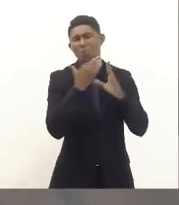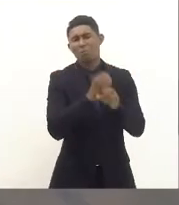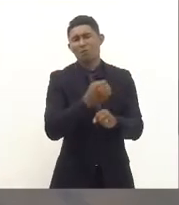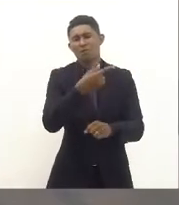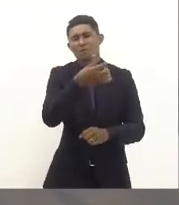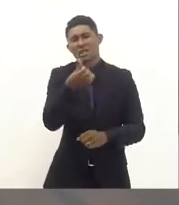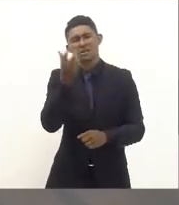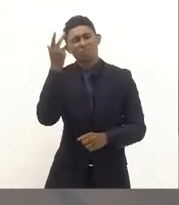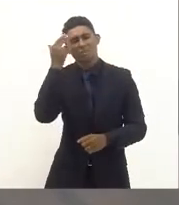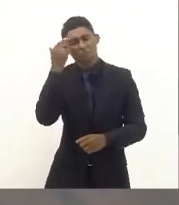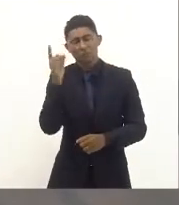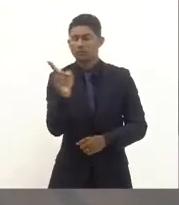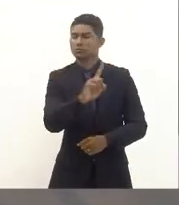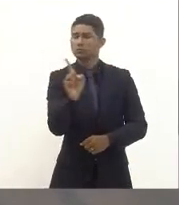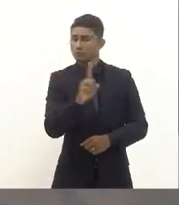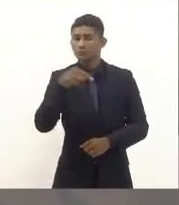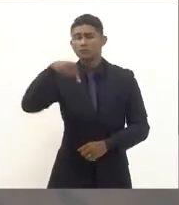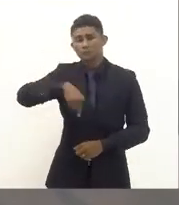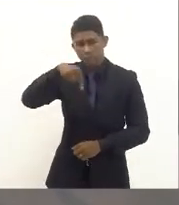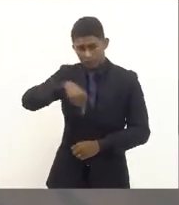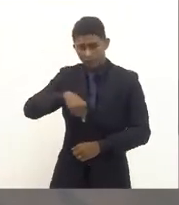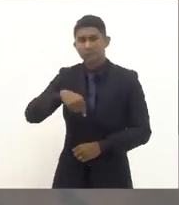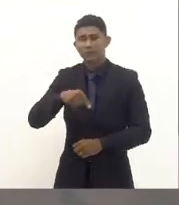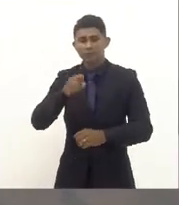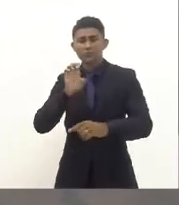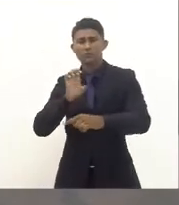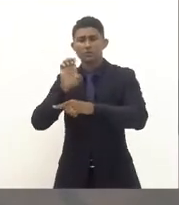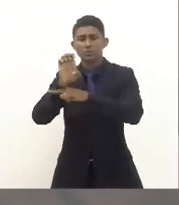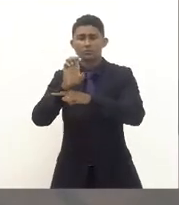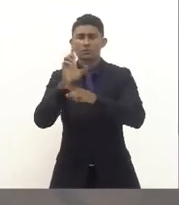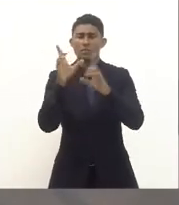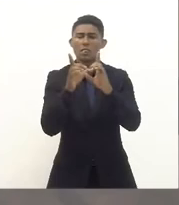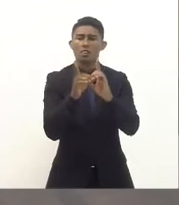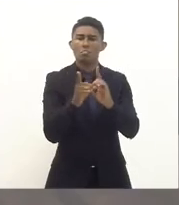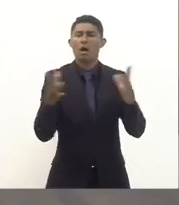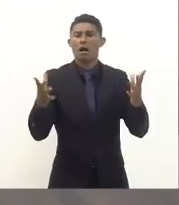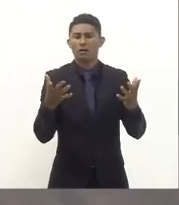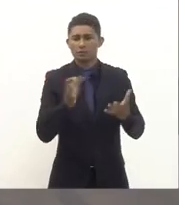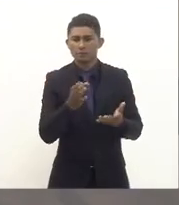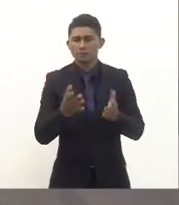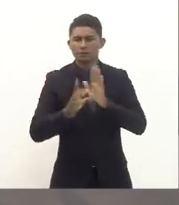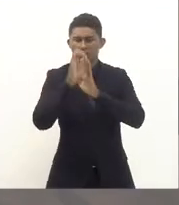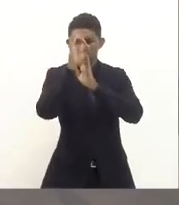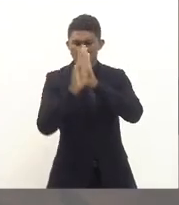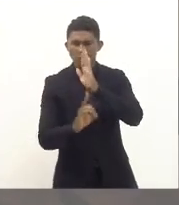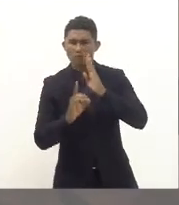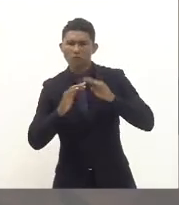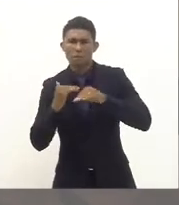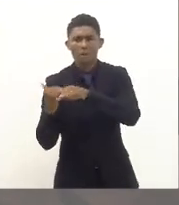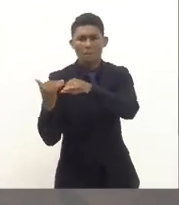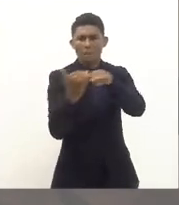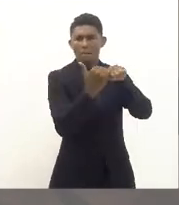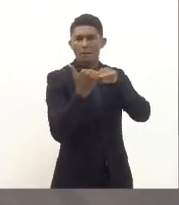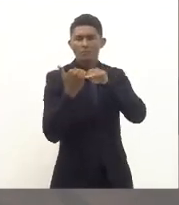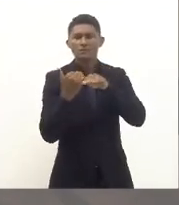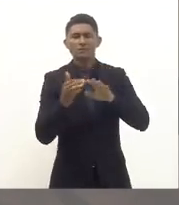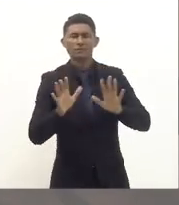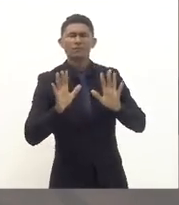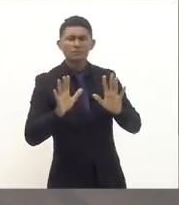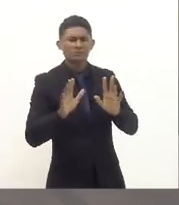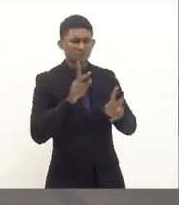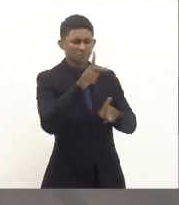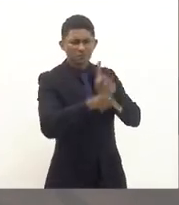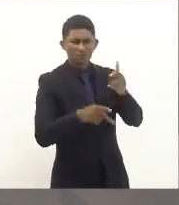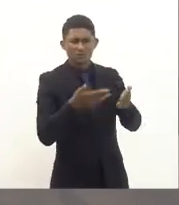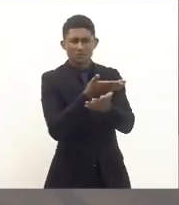nós vivemos em um estado democrático de direito que não dá oportunidade para que a maioria da